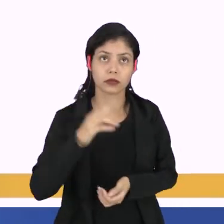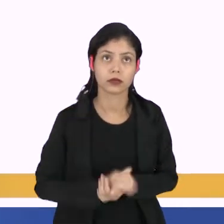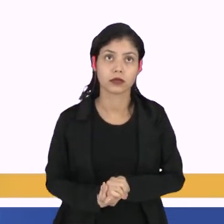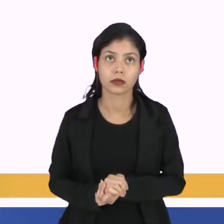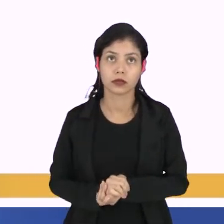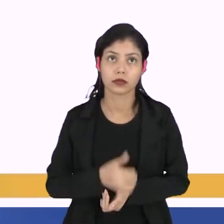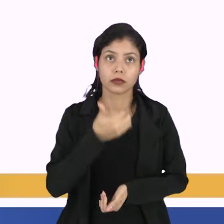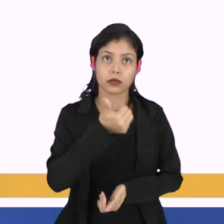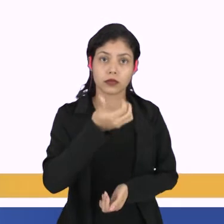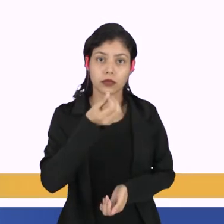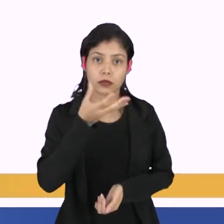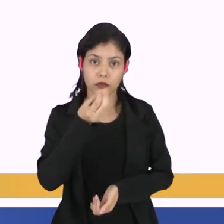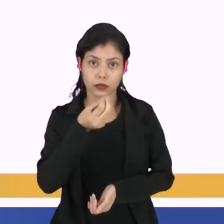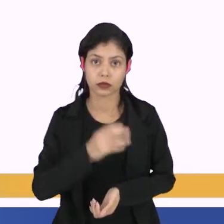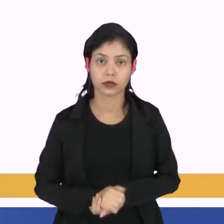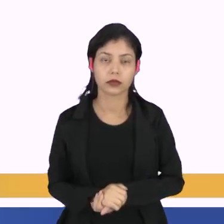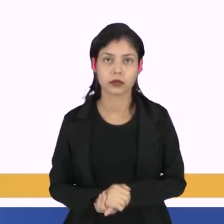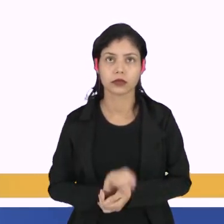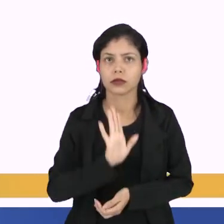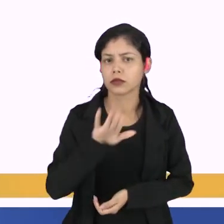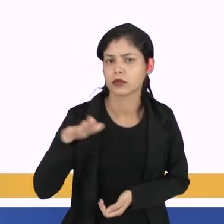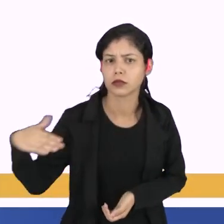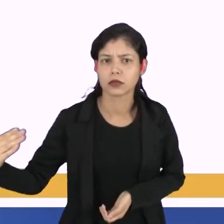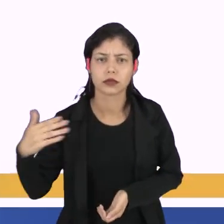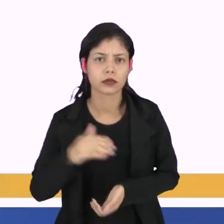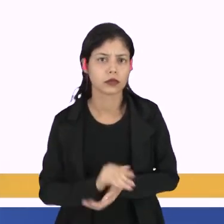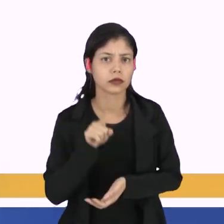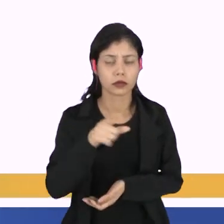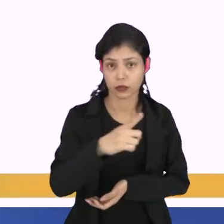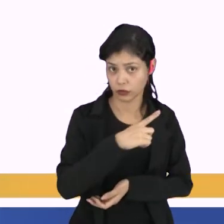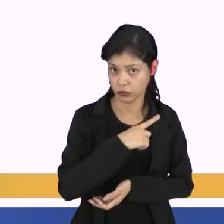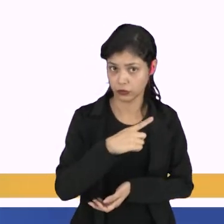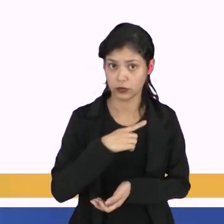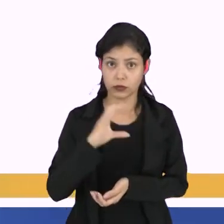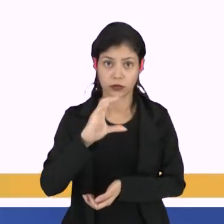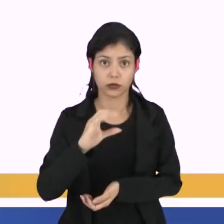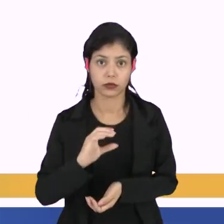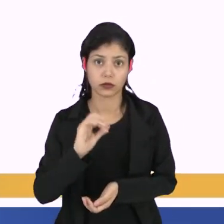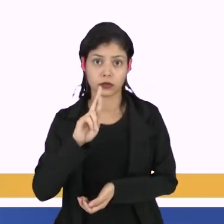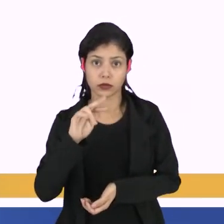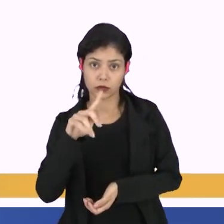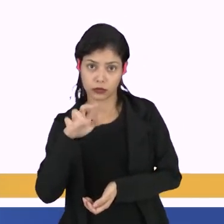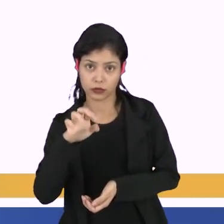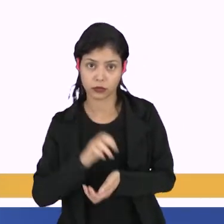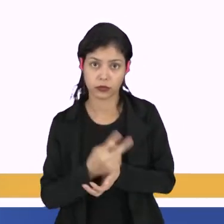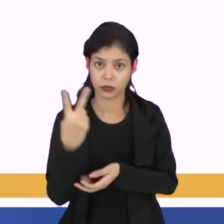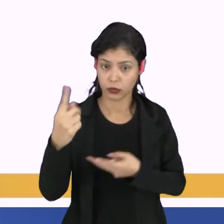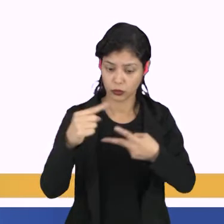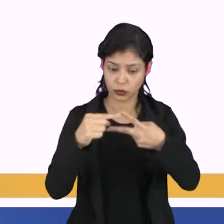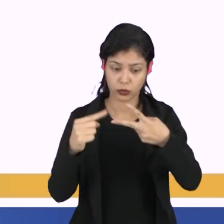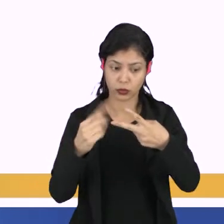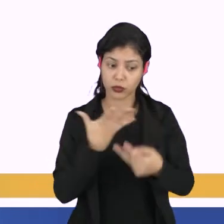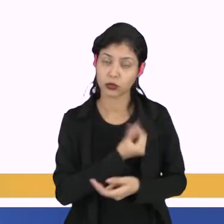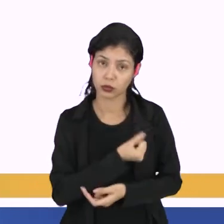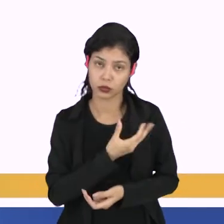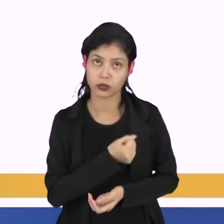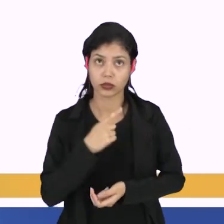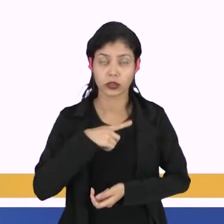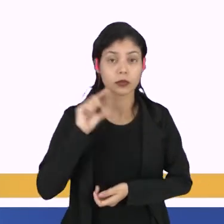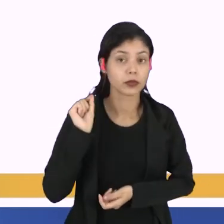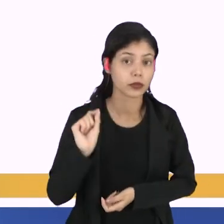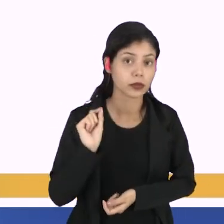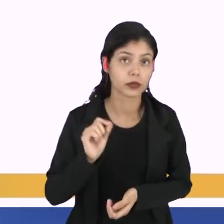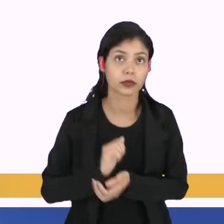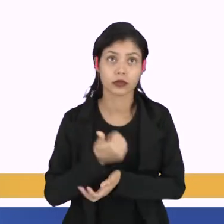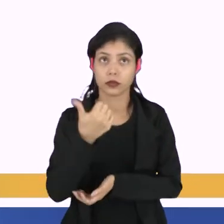de 160. E aí, quando você tem esse quociente entre esses dois números, nós temos